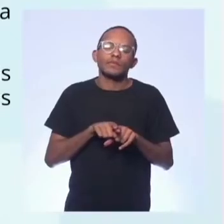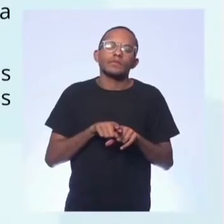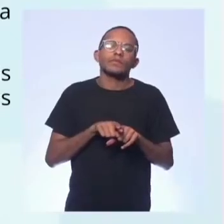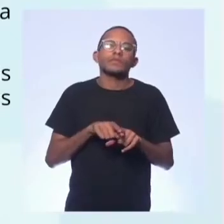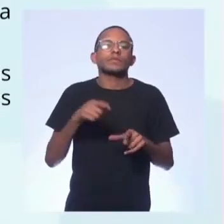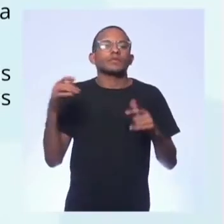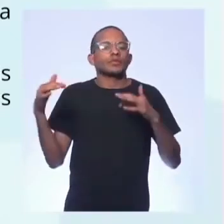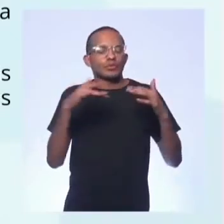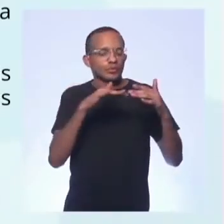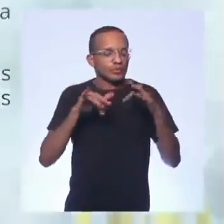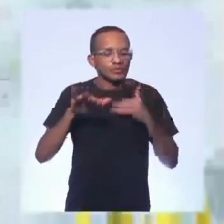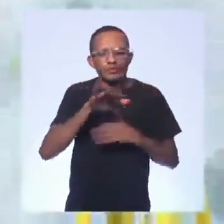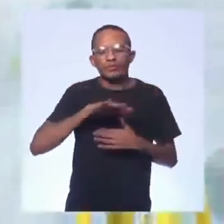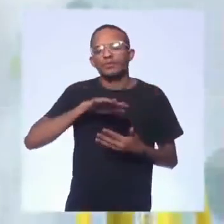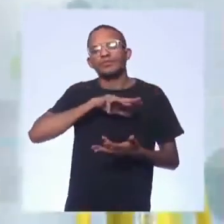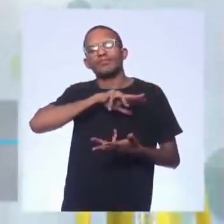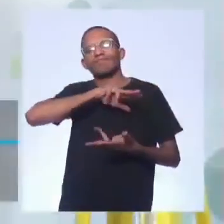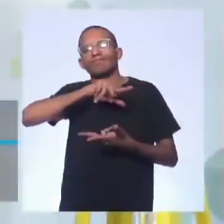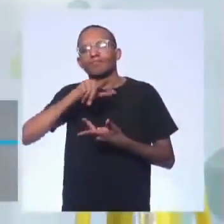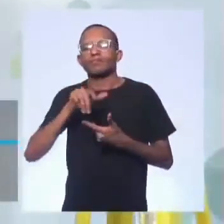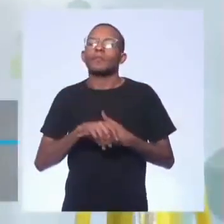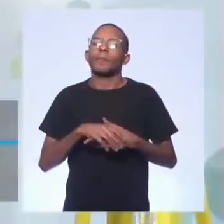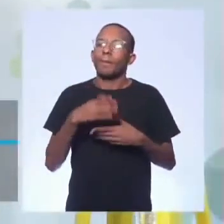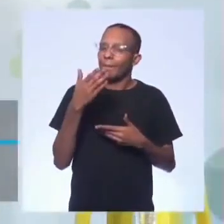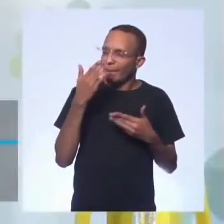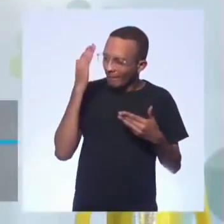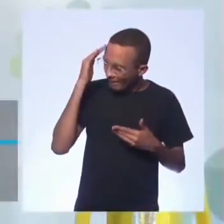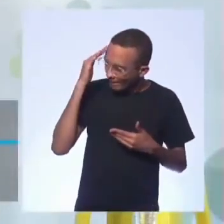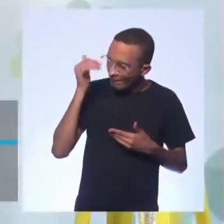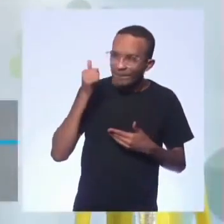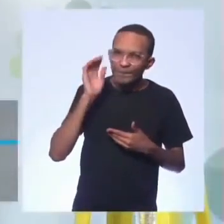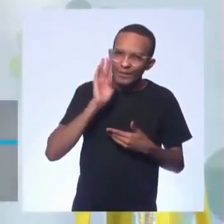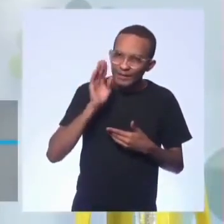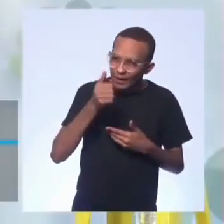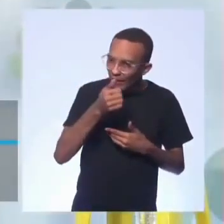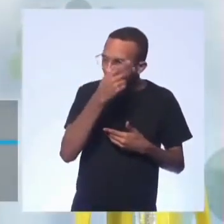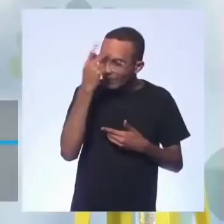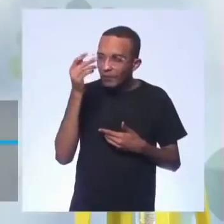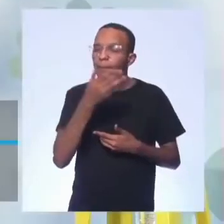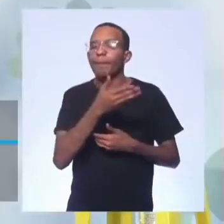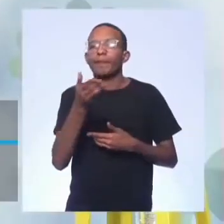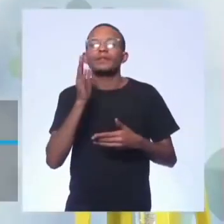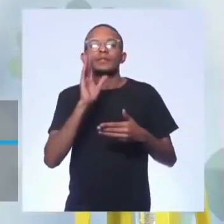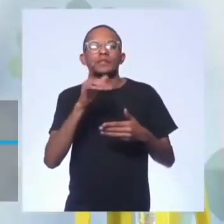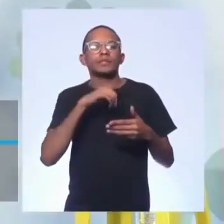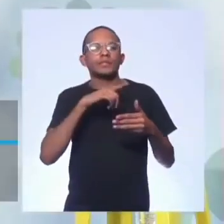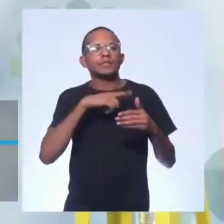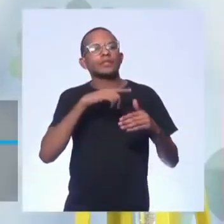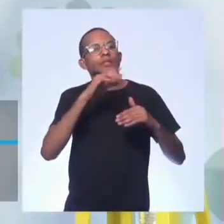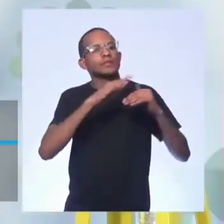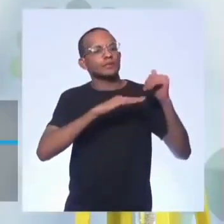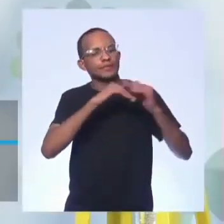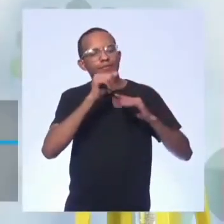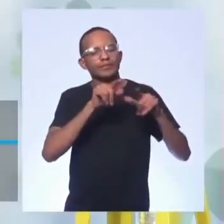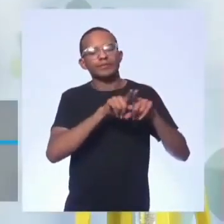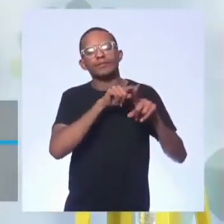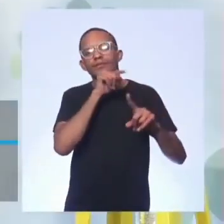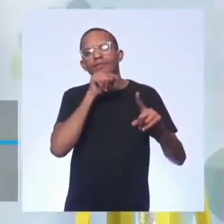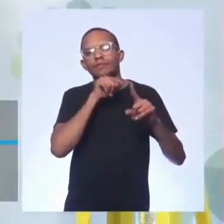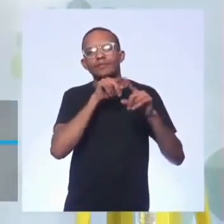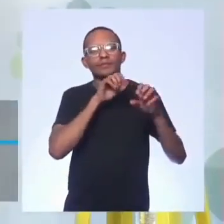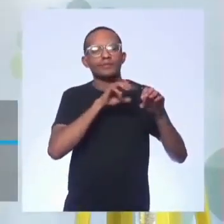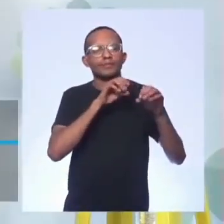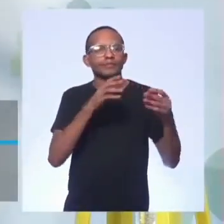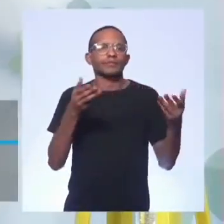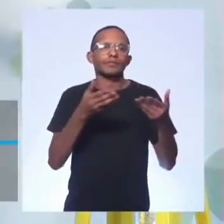grandes conflitos mundiais. Legal, galerinha? Então você já tem aí a habilidade e o objetivo da aula.